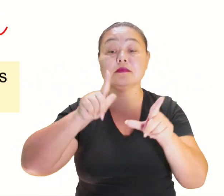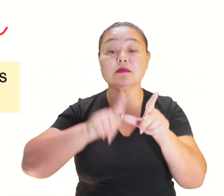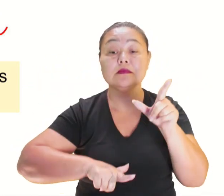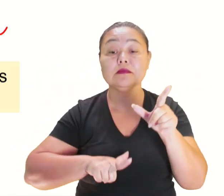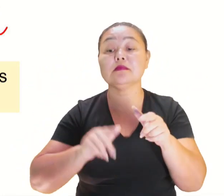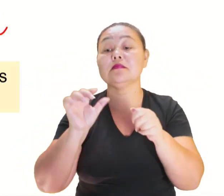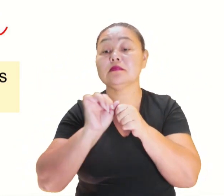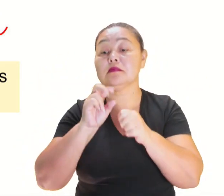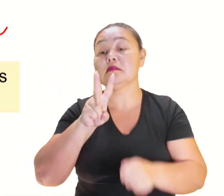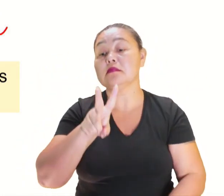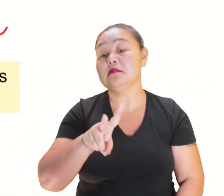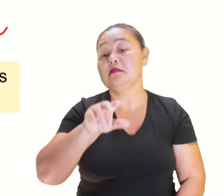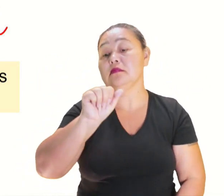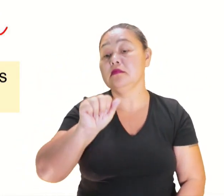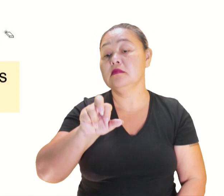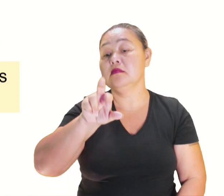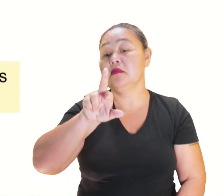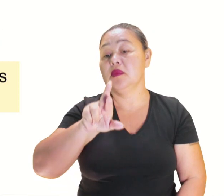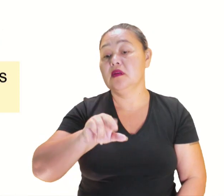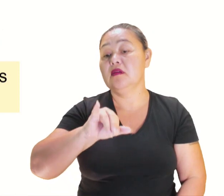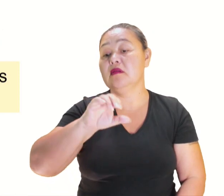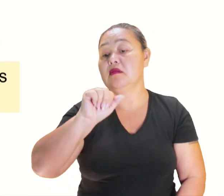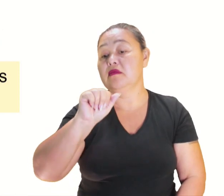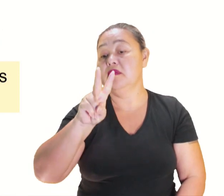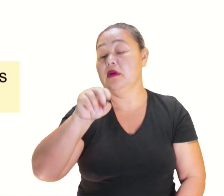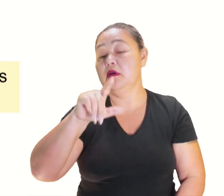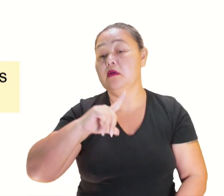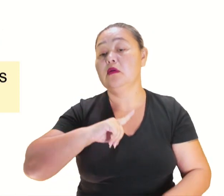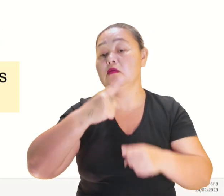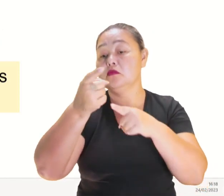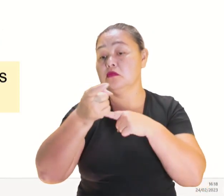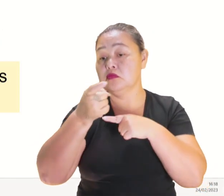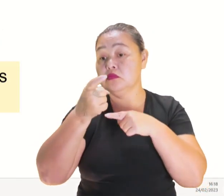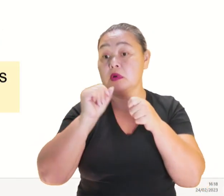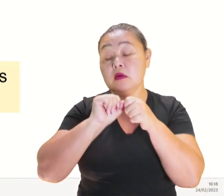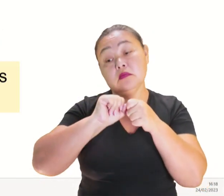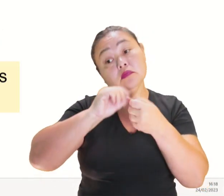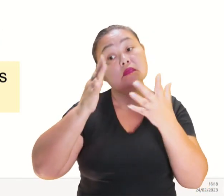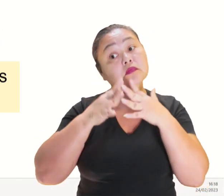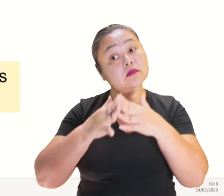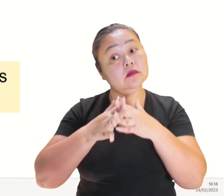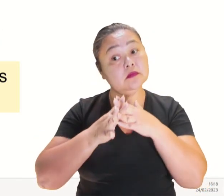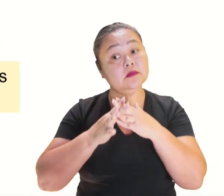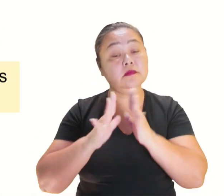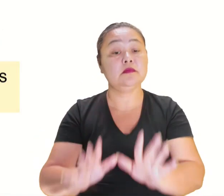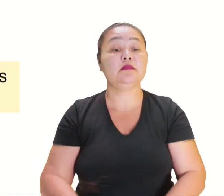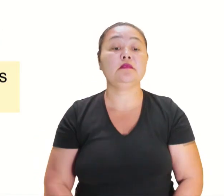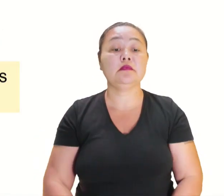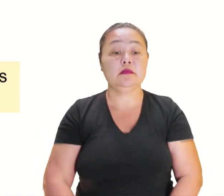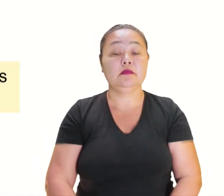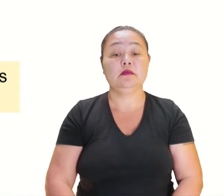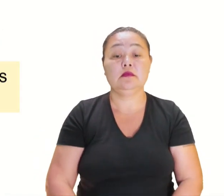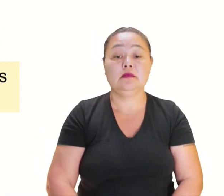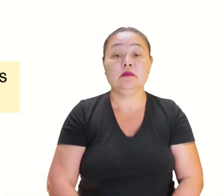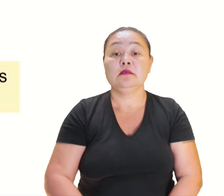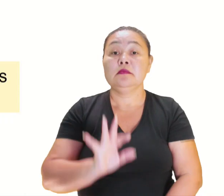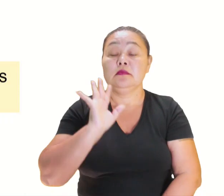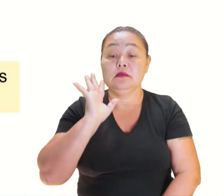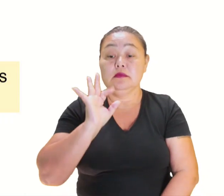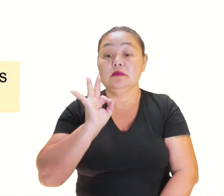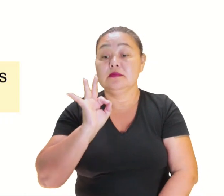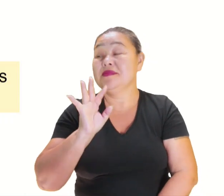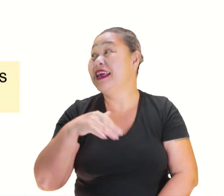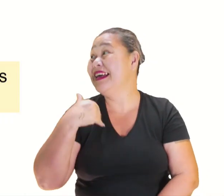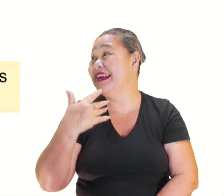representam variáveis. Se eu colocar um x, pode ser que eu confunda com uma variável. Verdade. Isso mesmo, foi